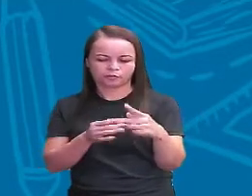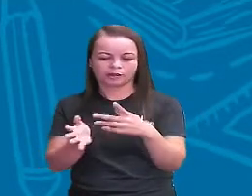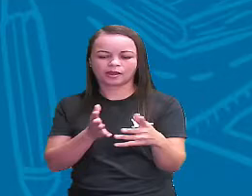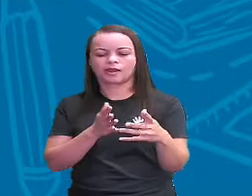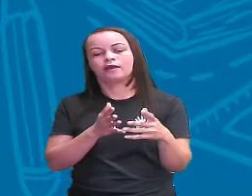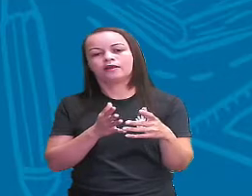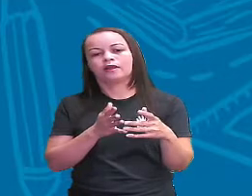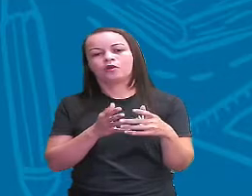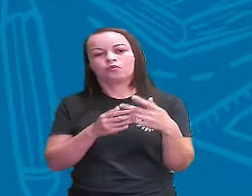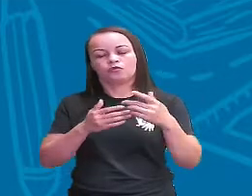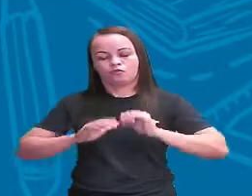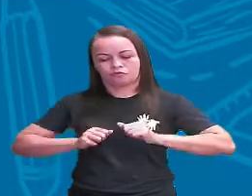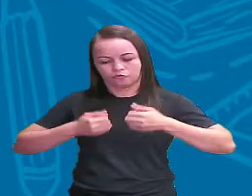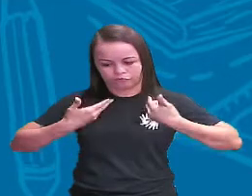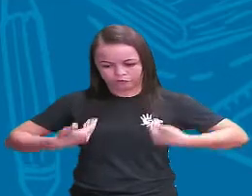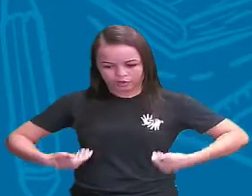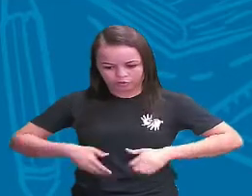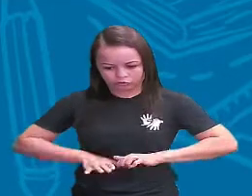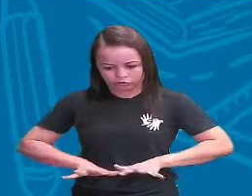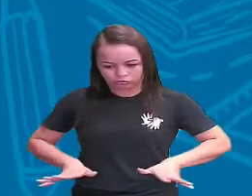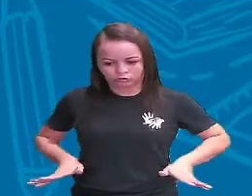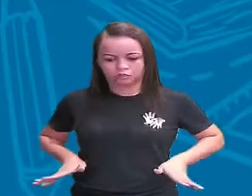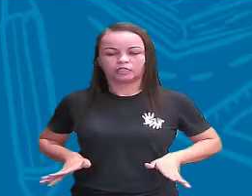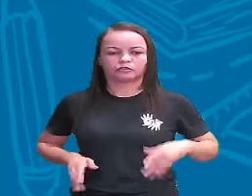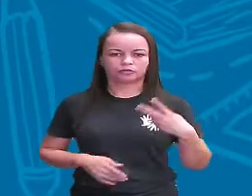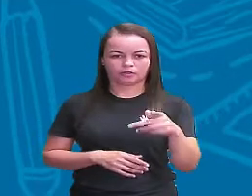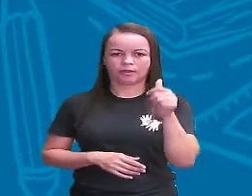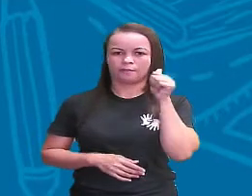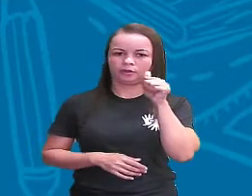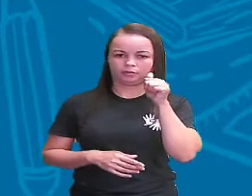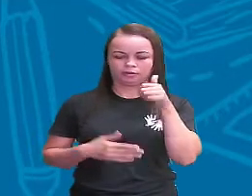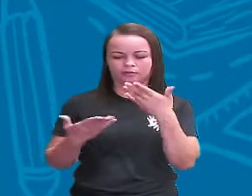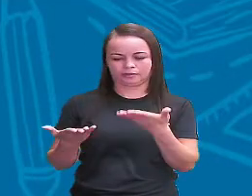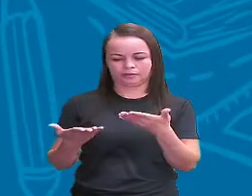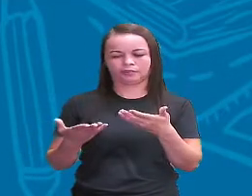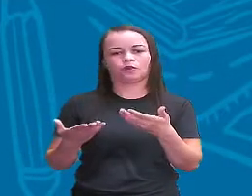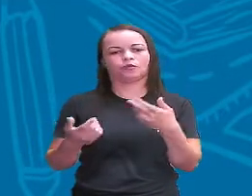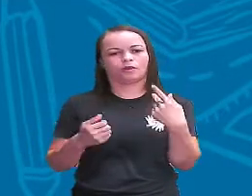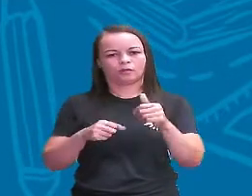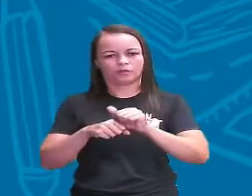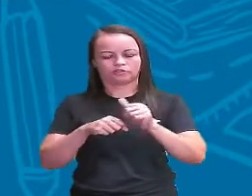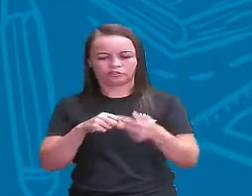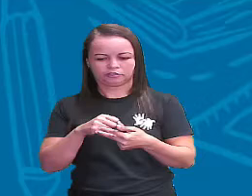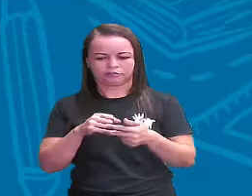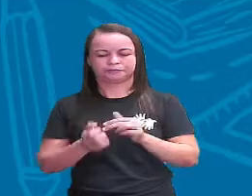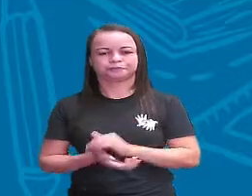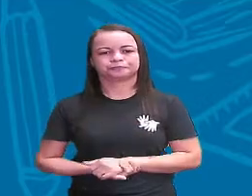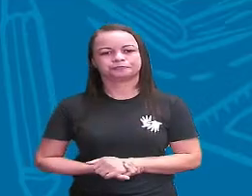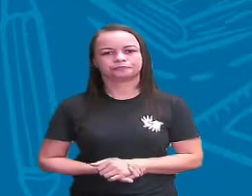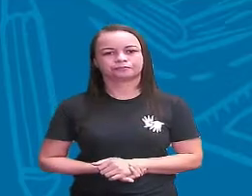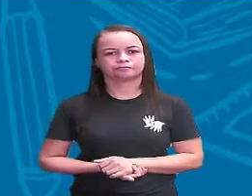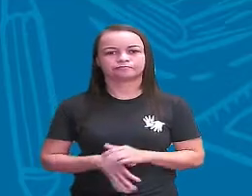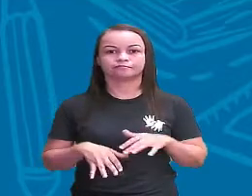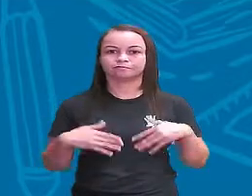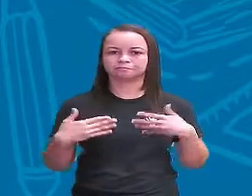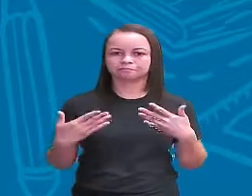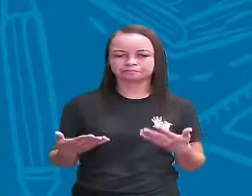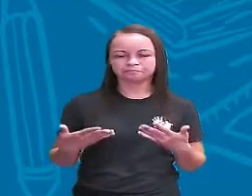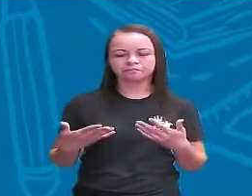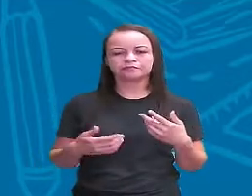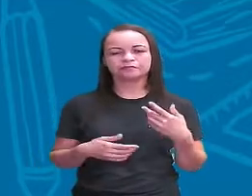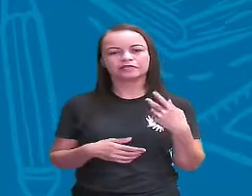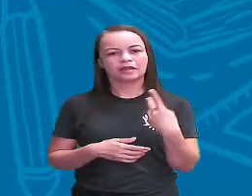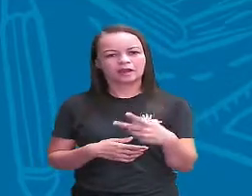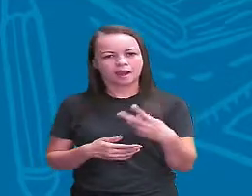característica. Então, isso é um adjetivo, ok? Então, é isso, pessoal. A